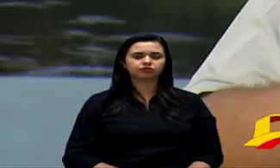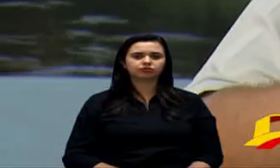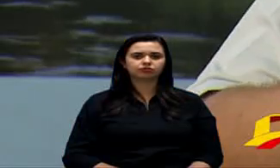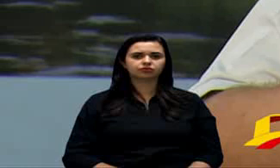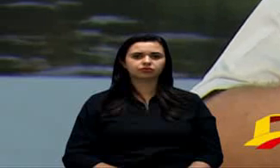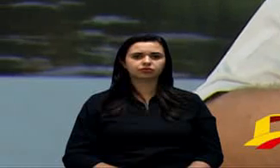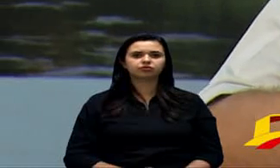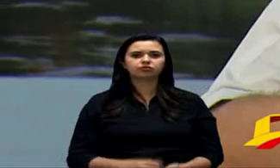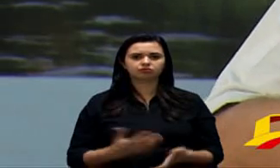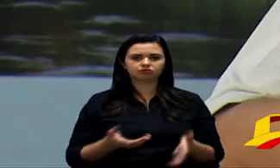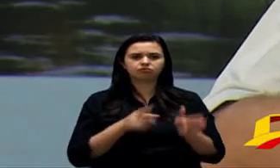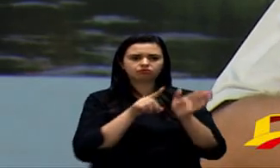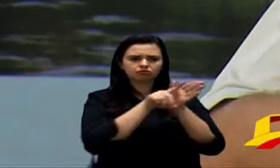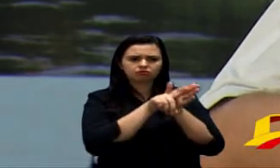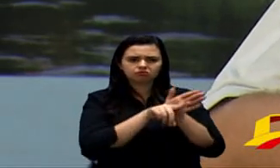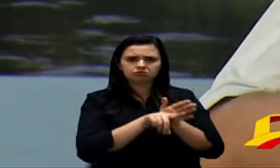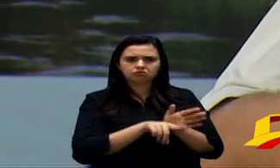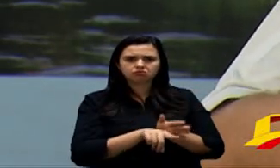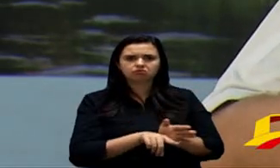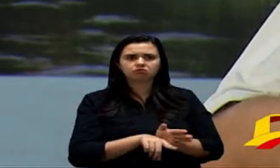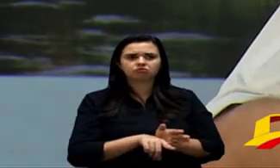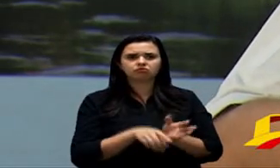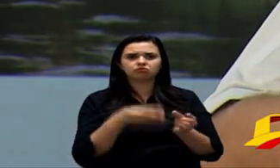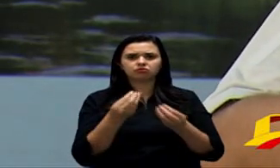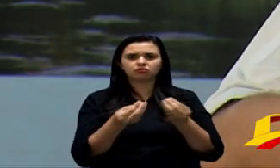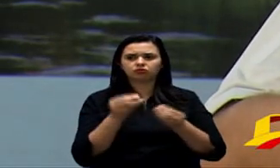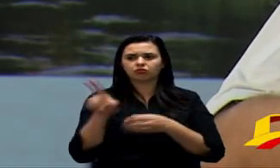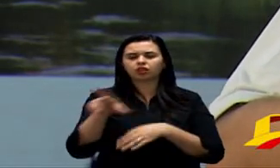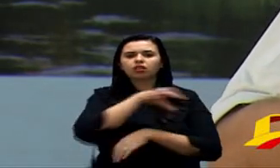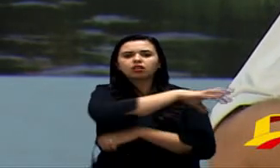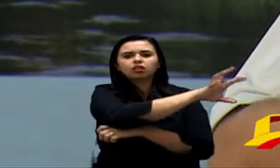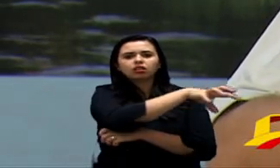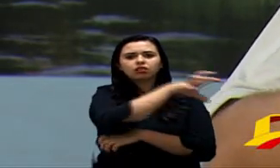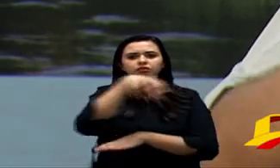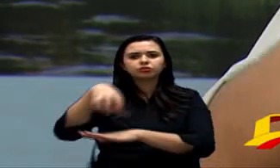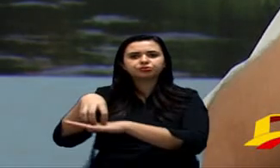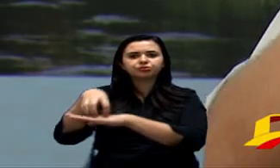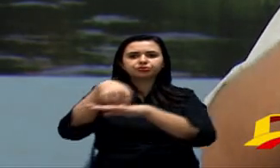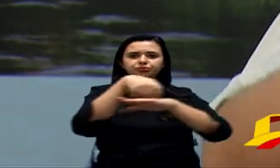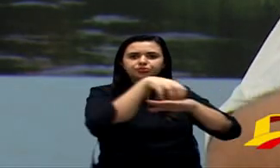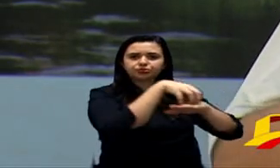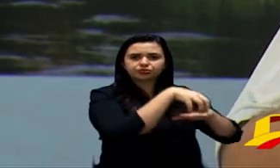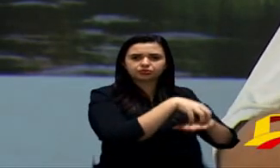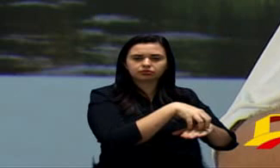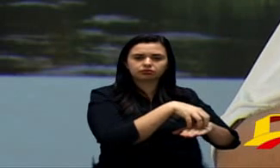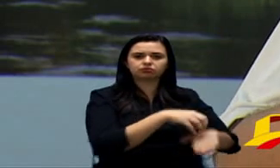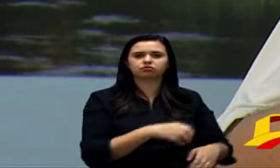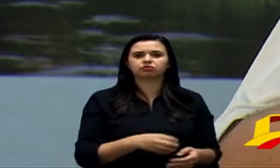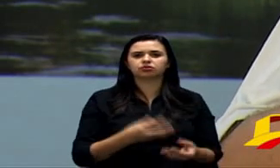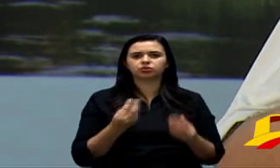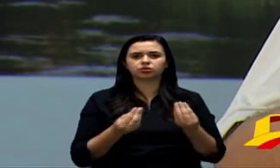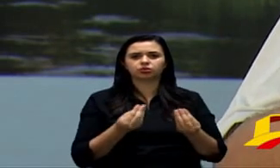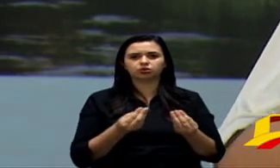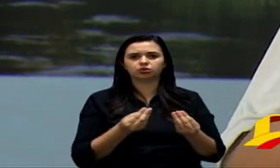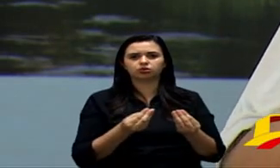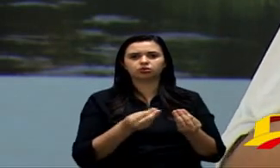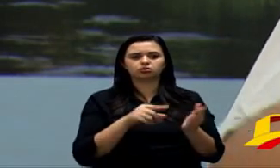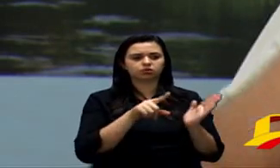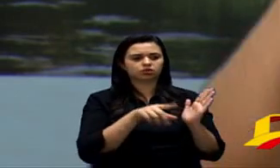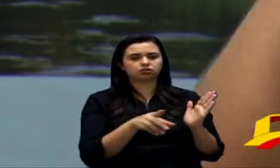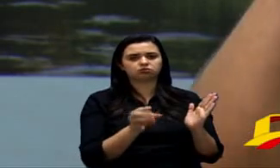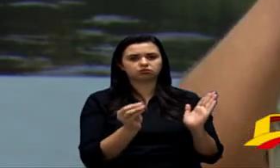analisando o processo de transferência do nosso querido Sandro, se não me falha a memória, na página